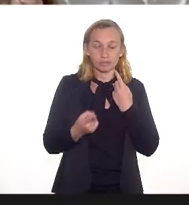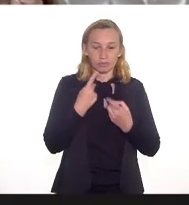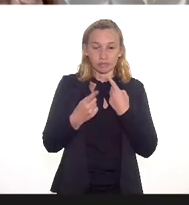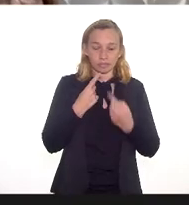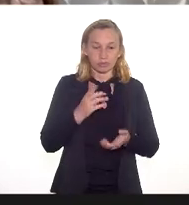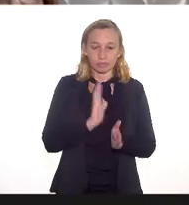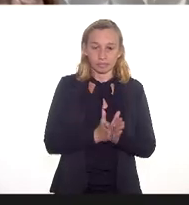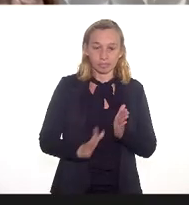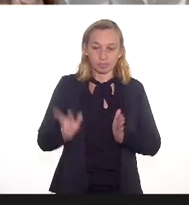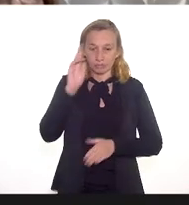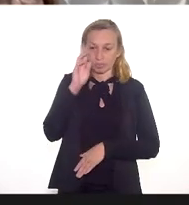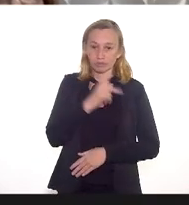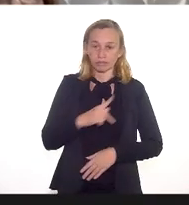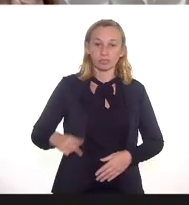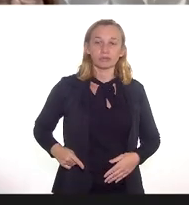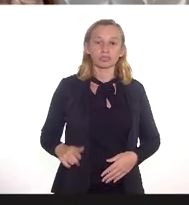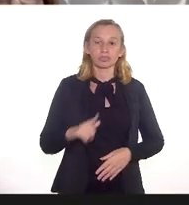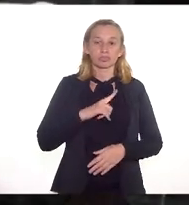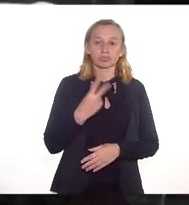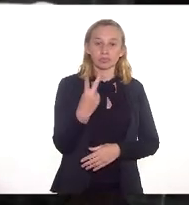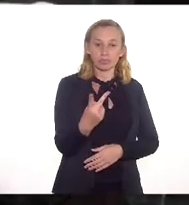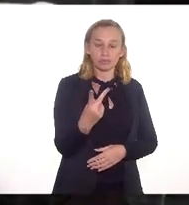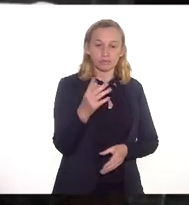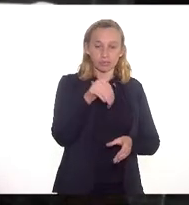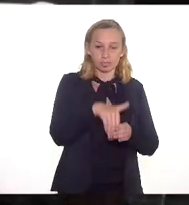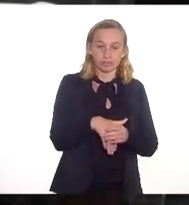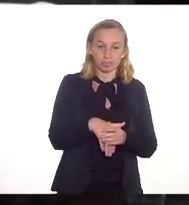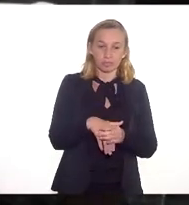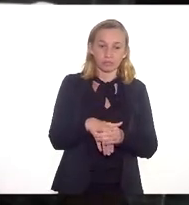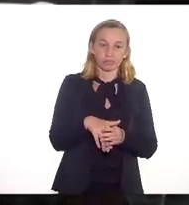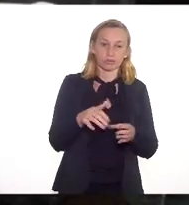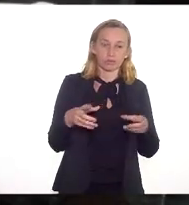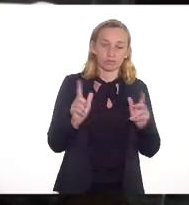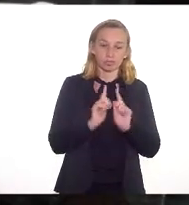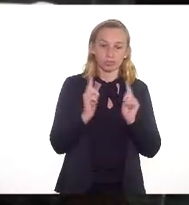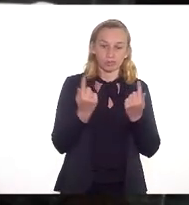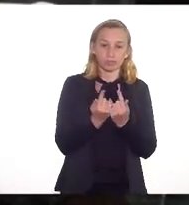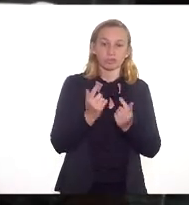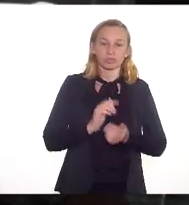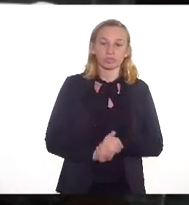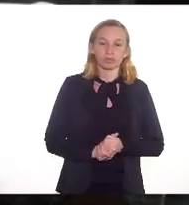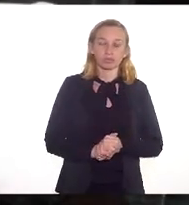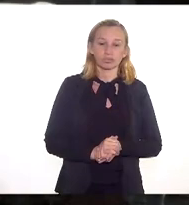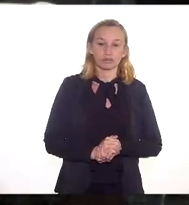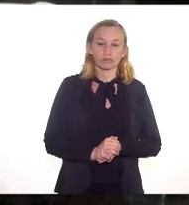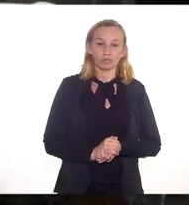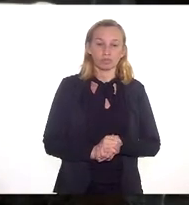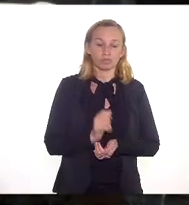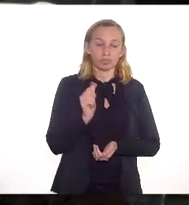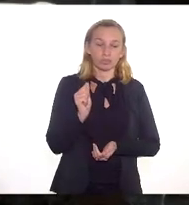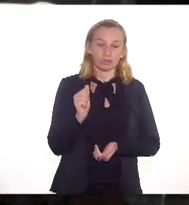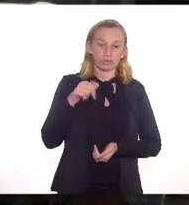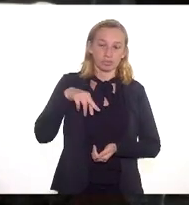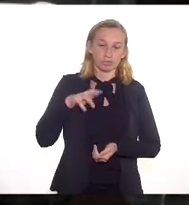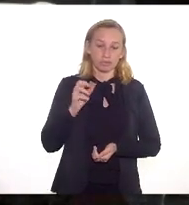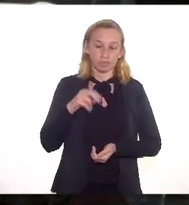Pela ordem, senhor presidente, tem dois votos no grupo do Antes de Moraes e do Márcio Pacheco.